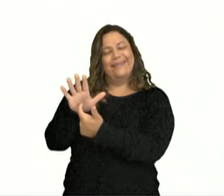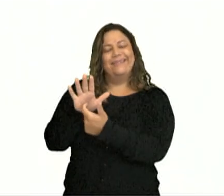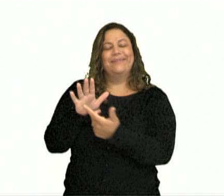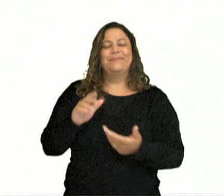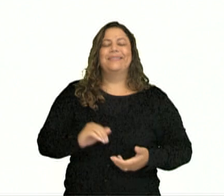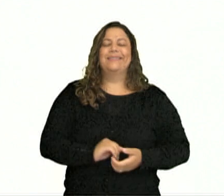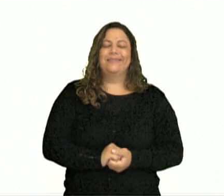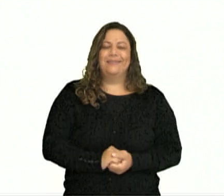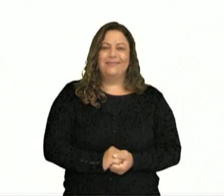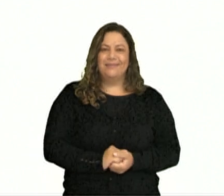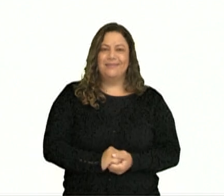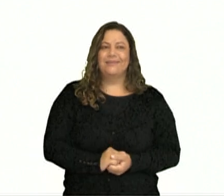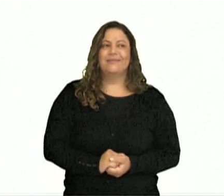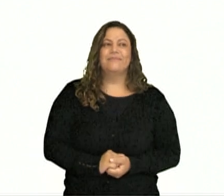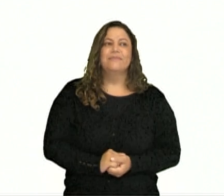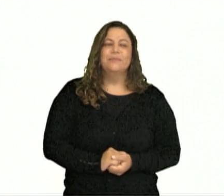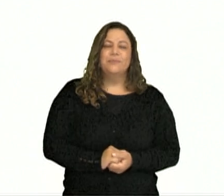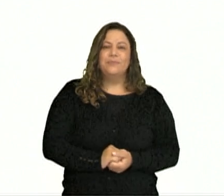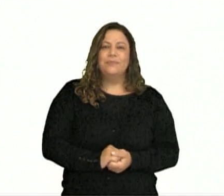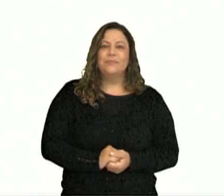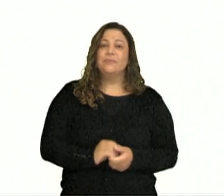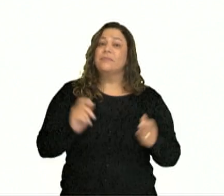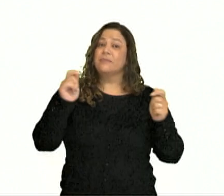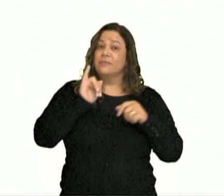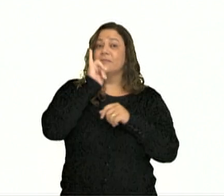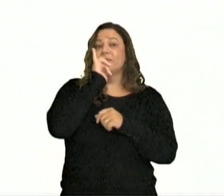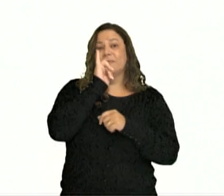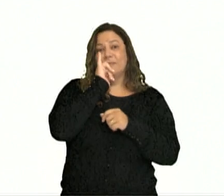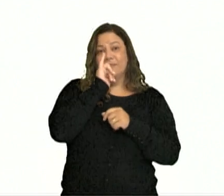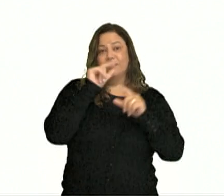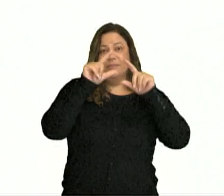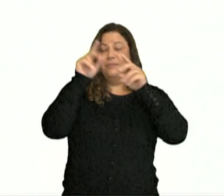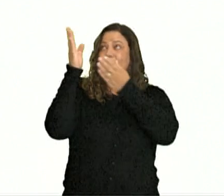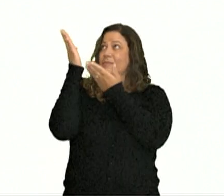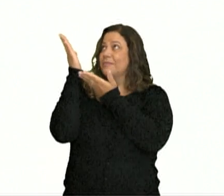não convencional. Né? Então, aqui, exemplos disso.